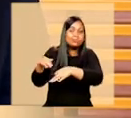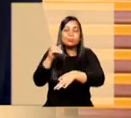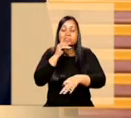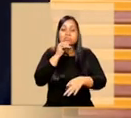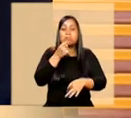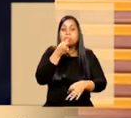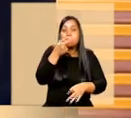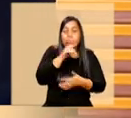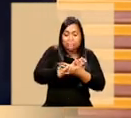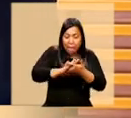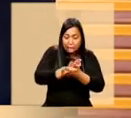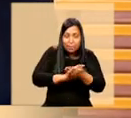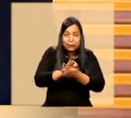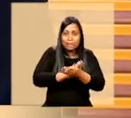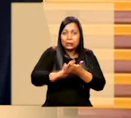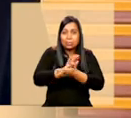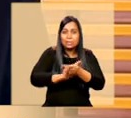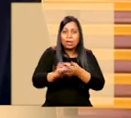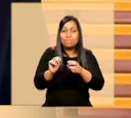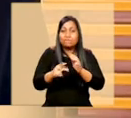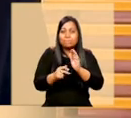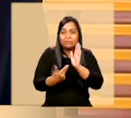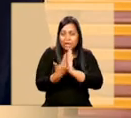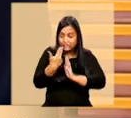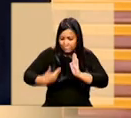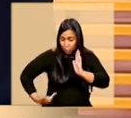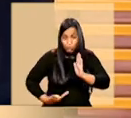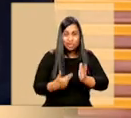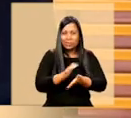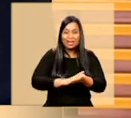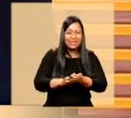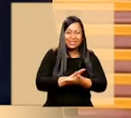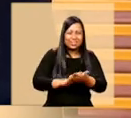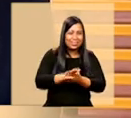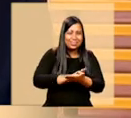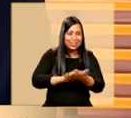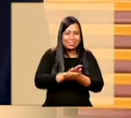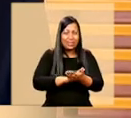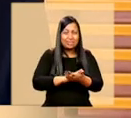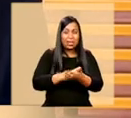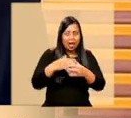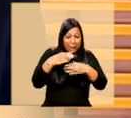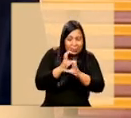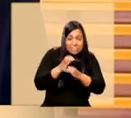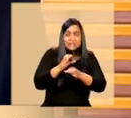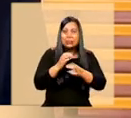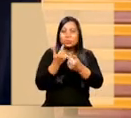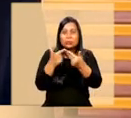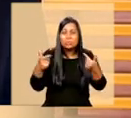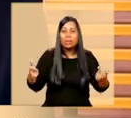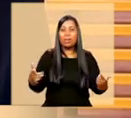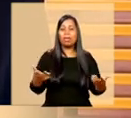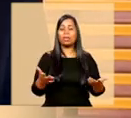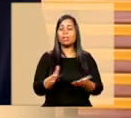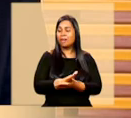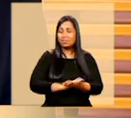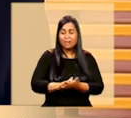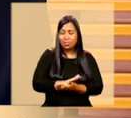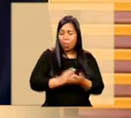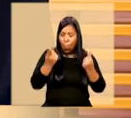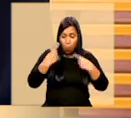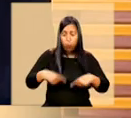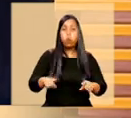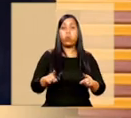tem sedação, não existe possibilidade de fazer uma cirurgia, não existe nenhum exame laboratorial, não existe nenhuma